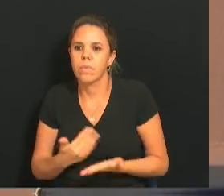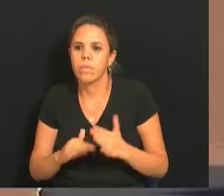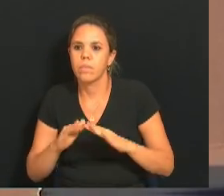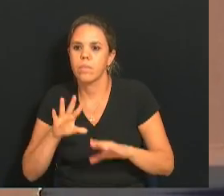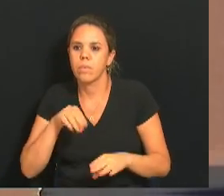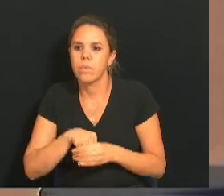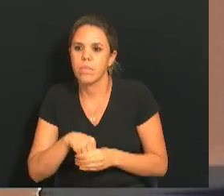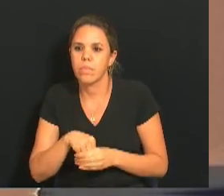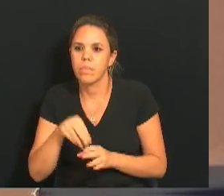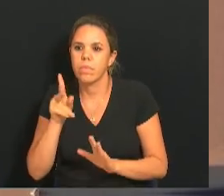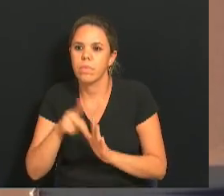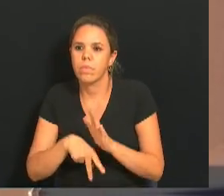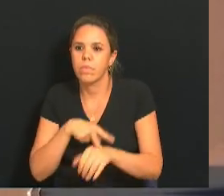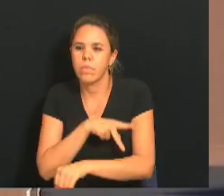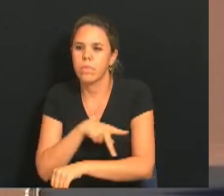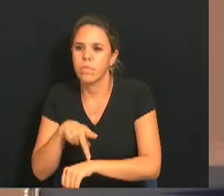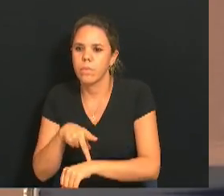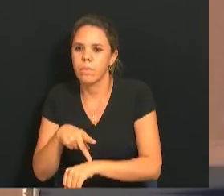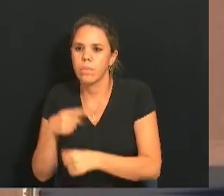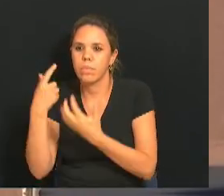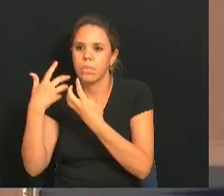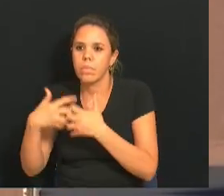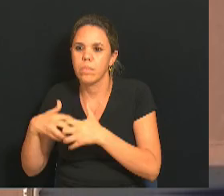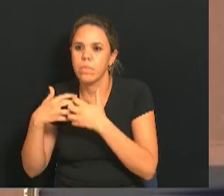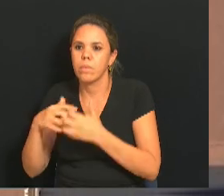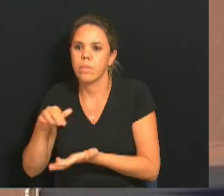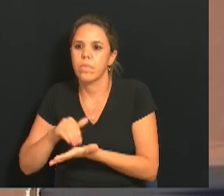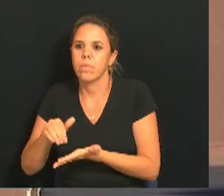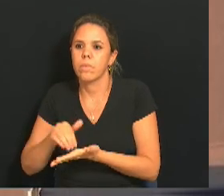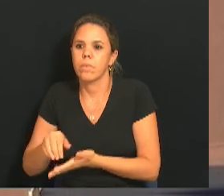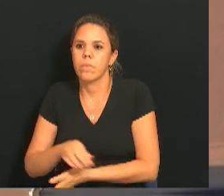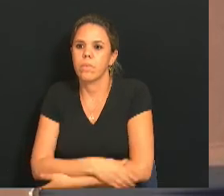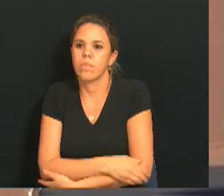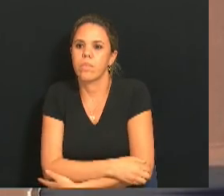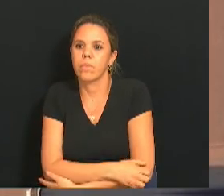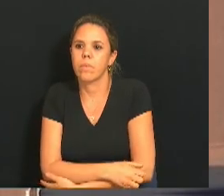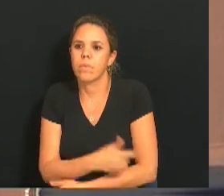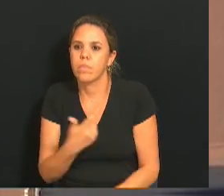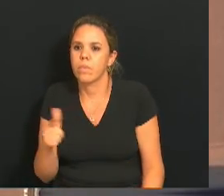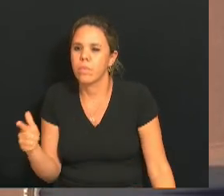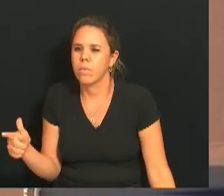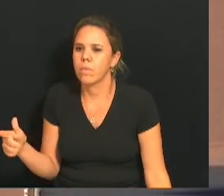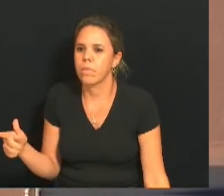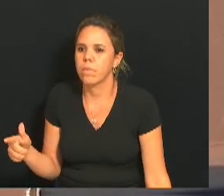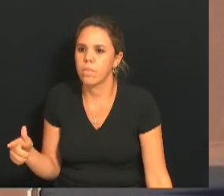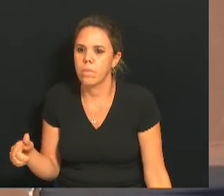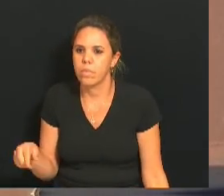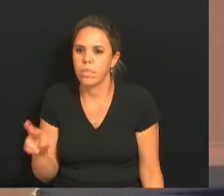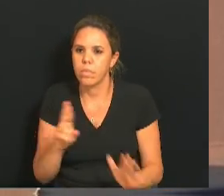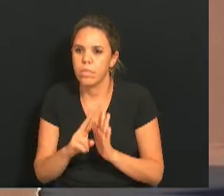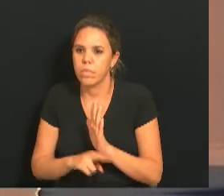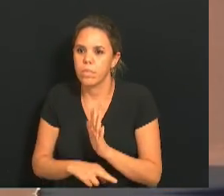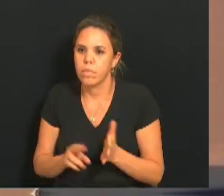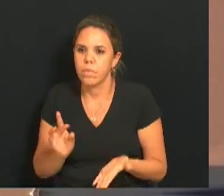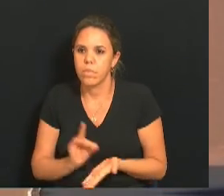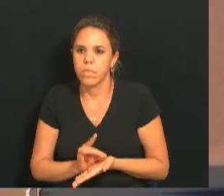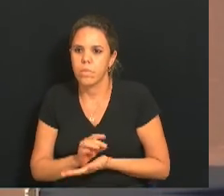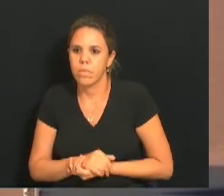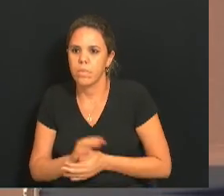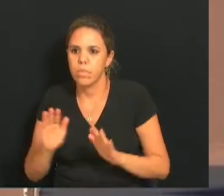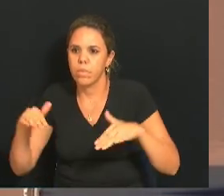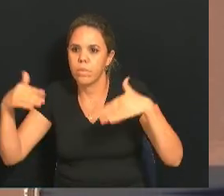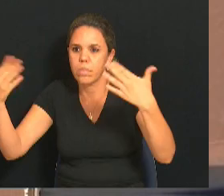do projeto pedagógico pensado pela secretaria, e que não houve ali nenhuma anormalidade, nenhum fato fora